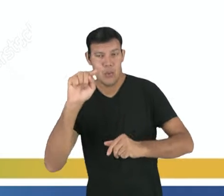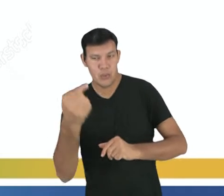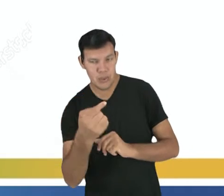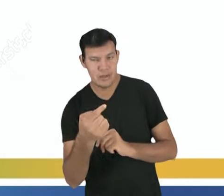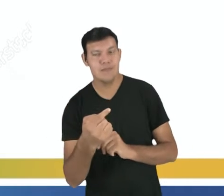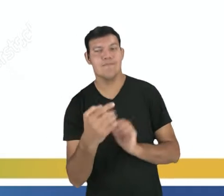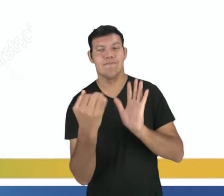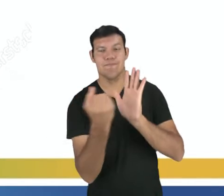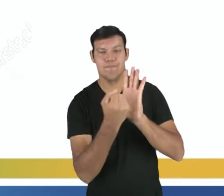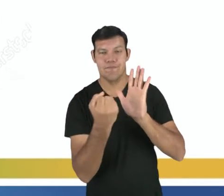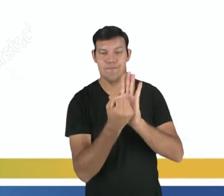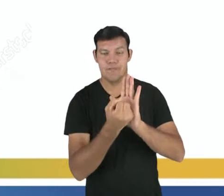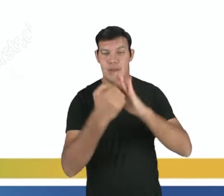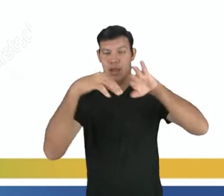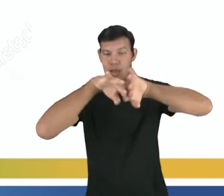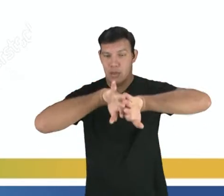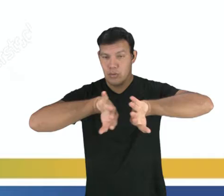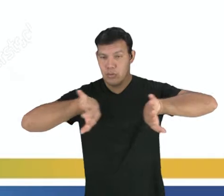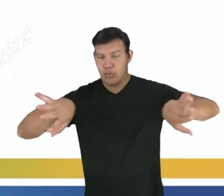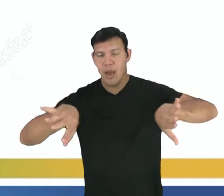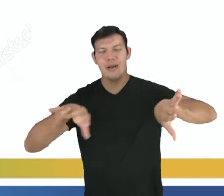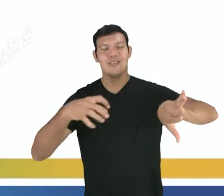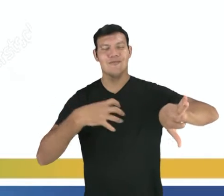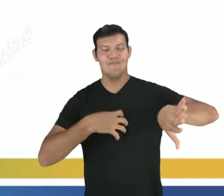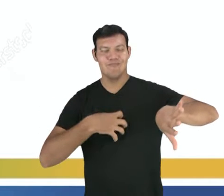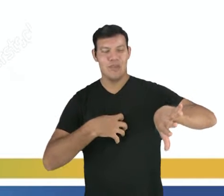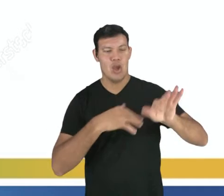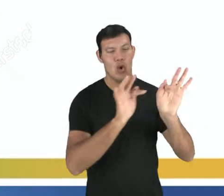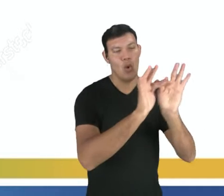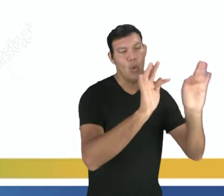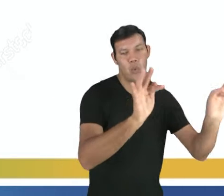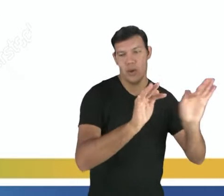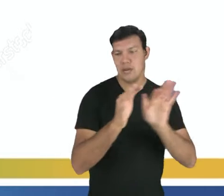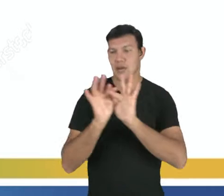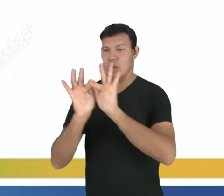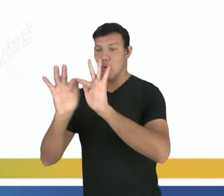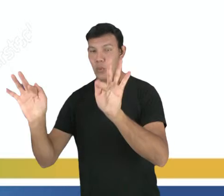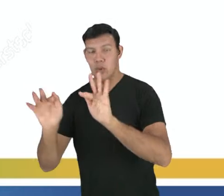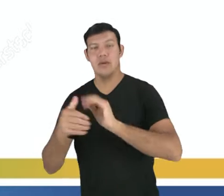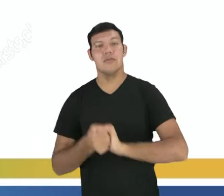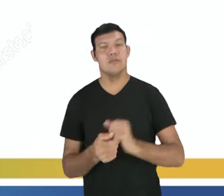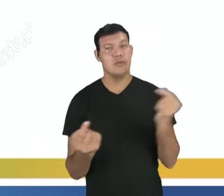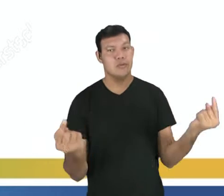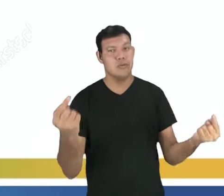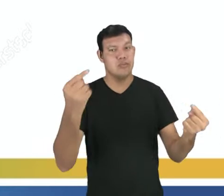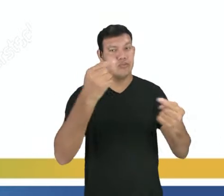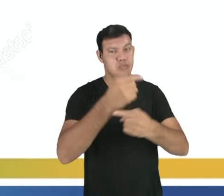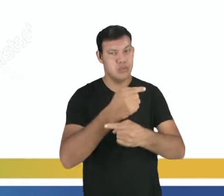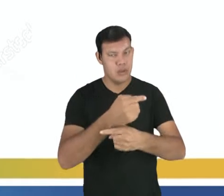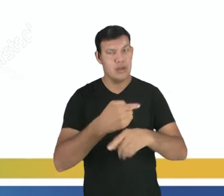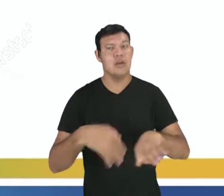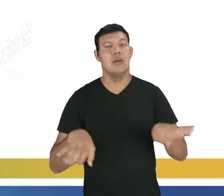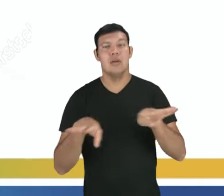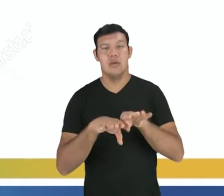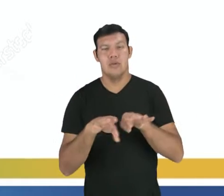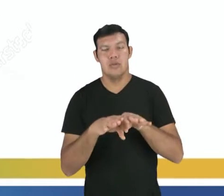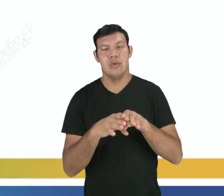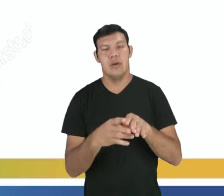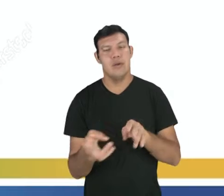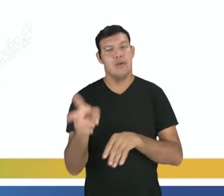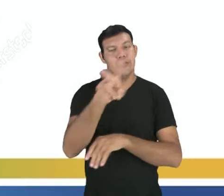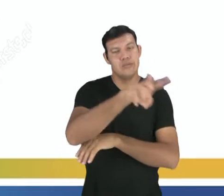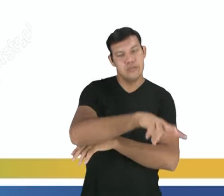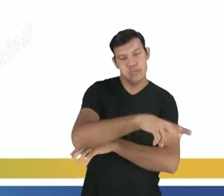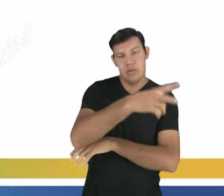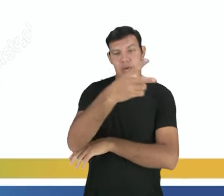para marcar as separações de sentido entre termos vizinhos, as inversões e as